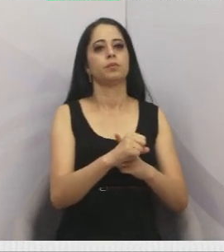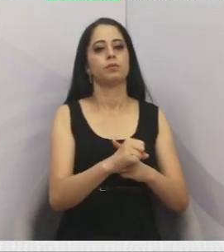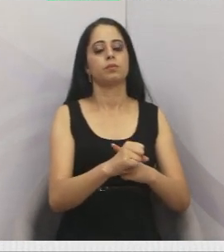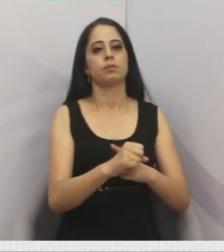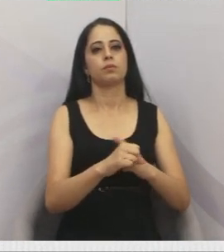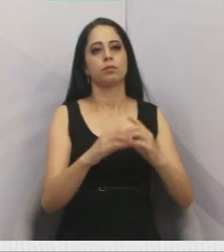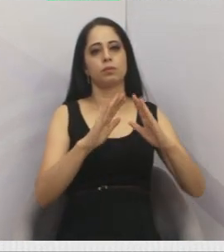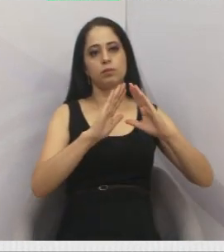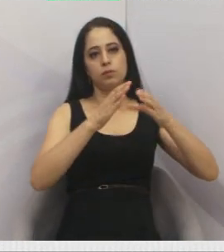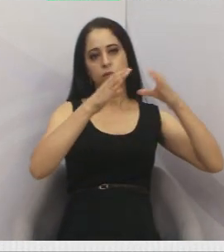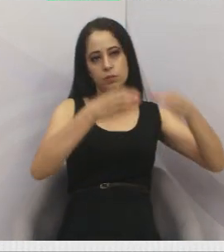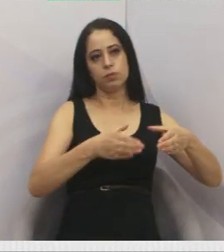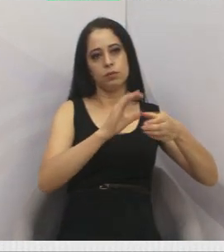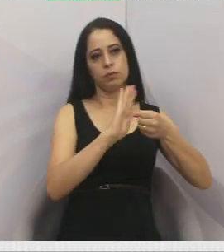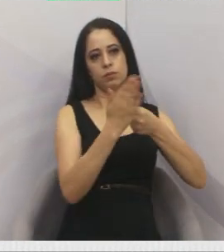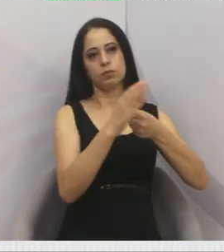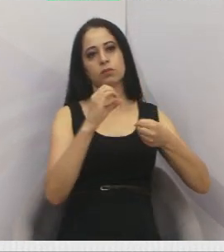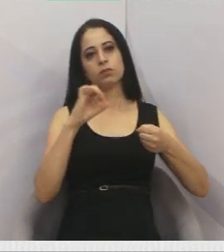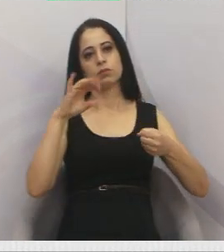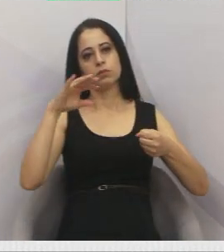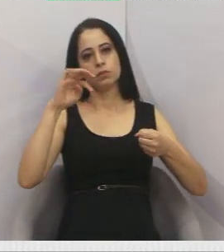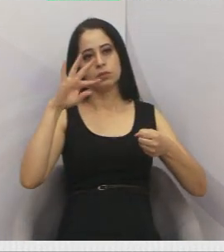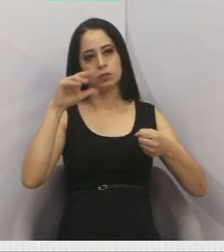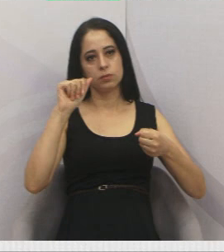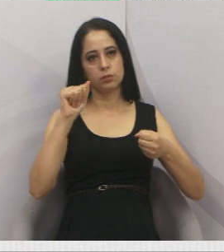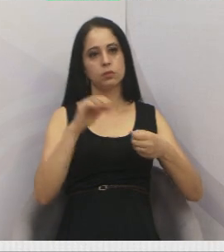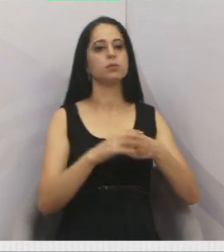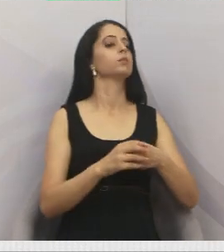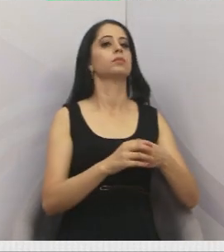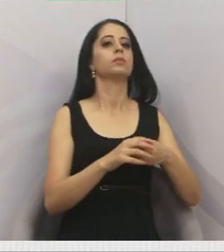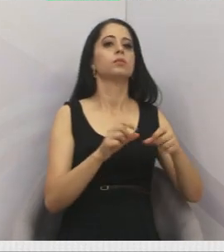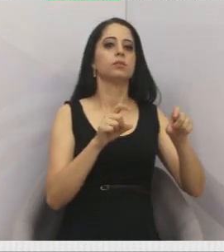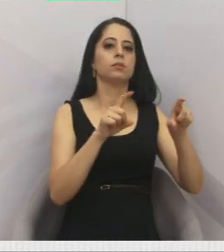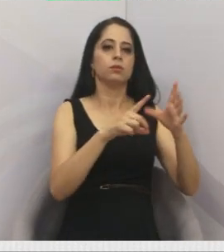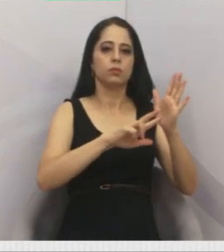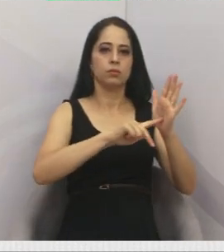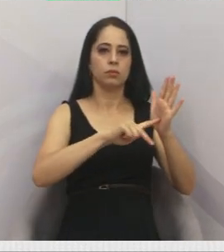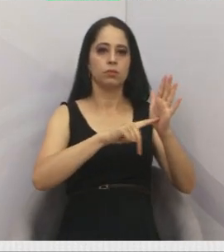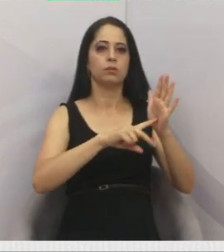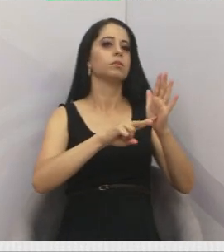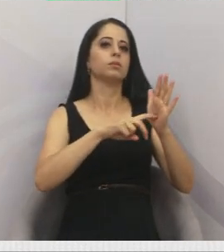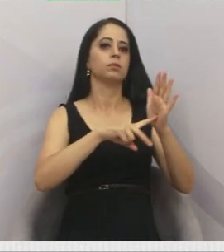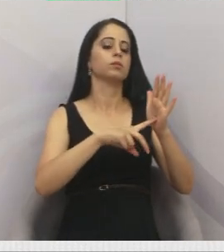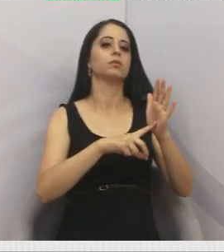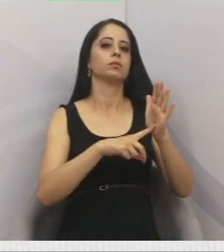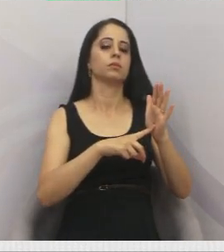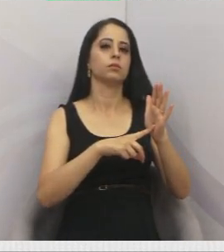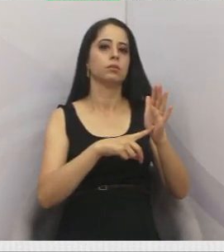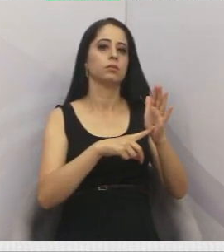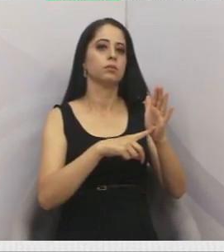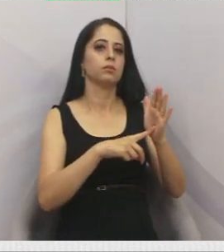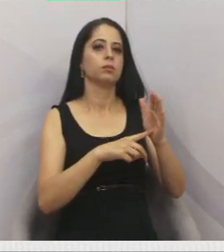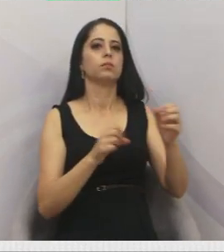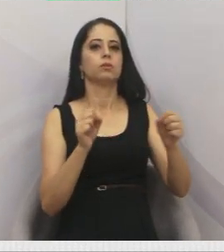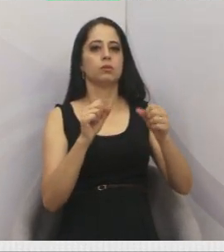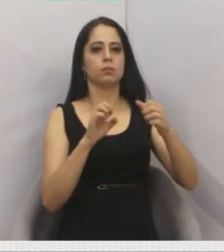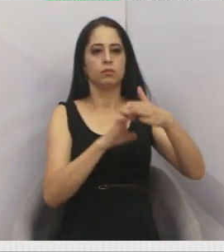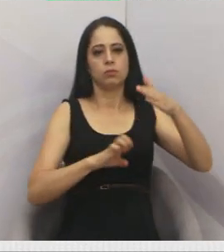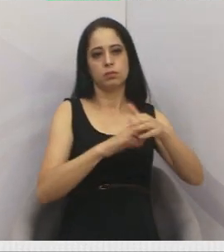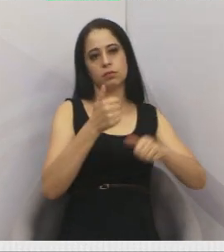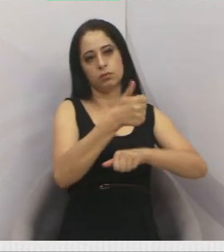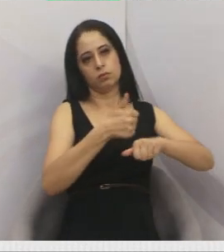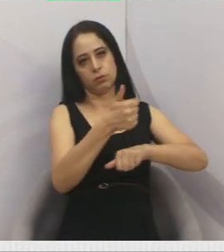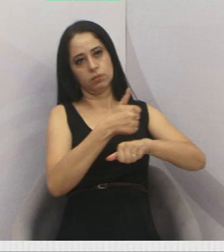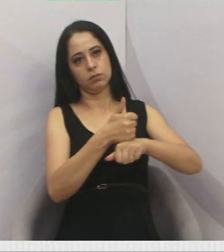Siesta. Segmento Entidades de Classe Sindical, voto em branco. Segmento Empresas e ou Entidades Profissionais, um voto